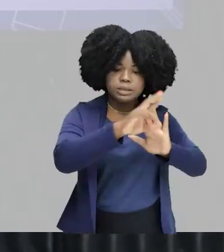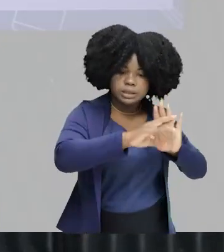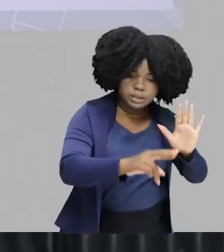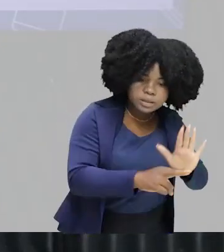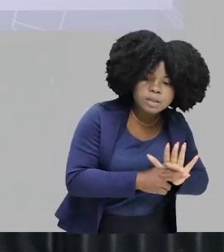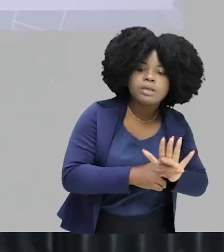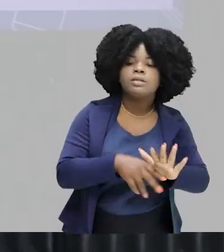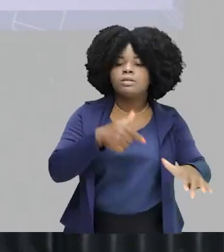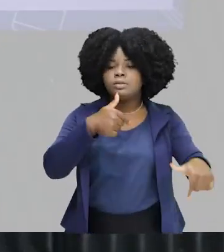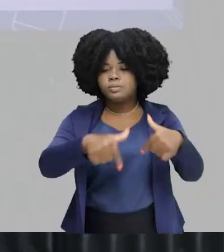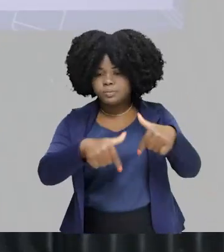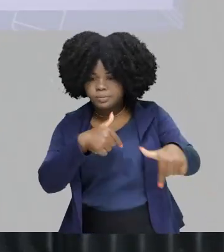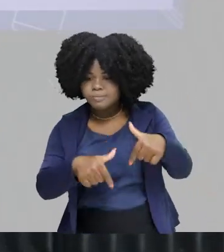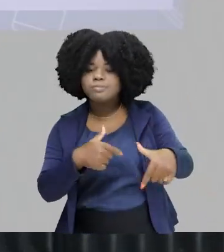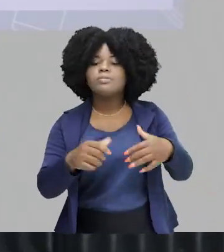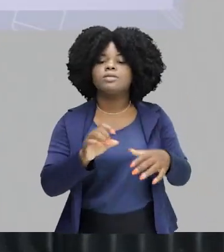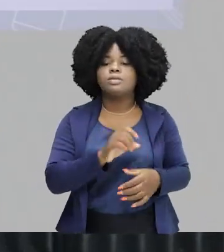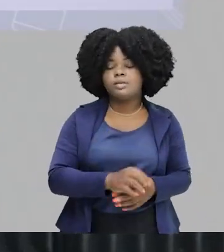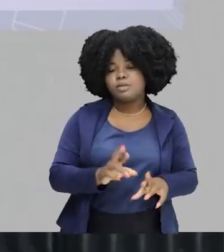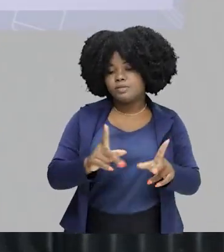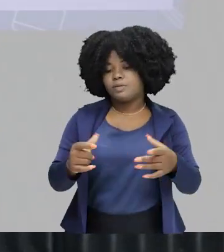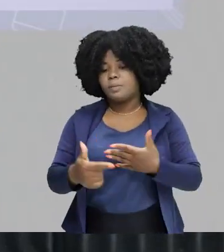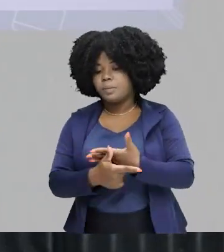indivíduos que têm diferentes funções também.